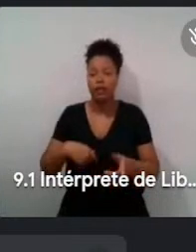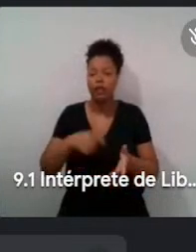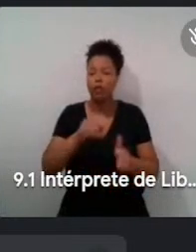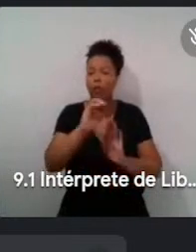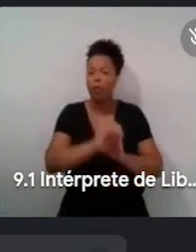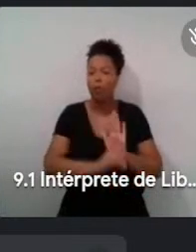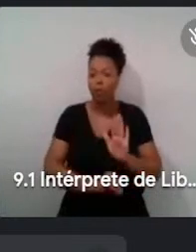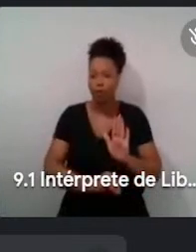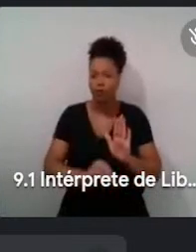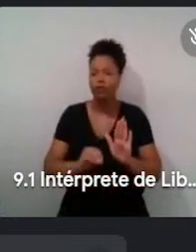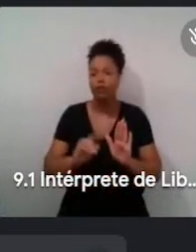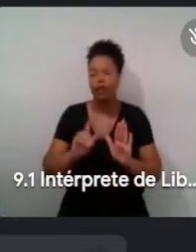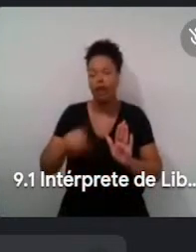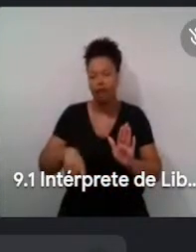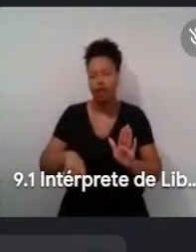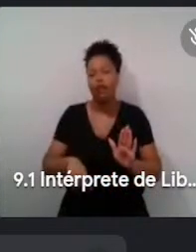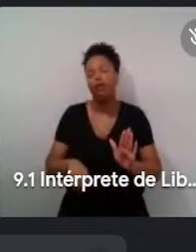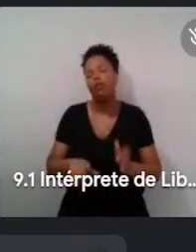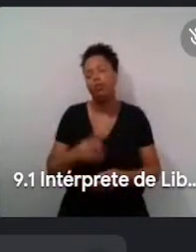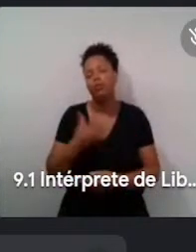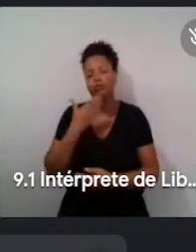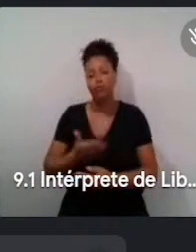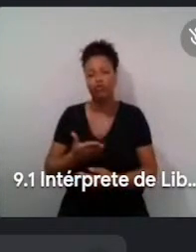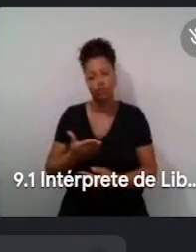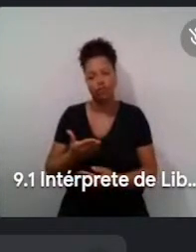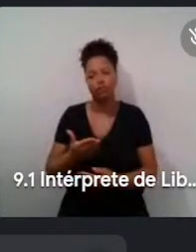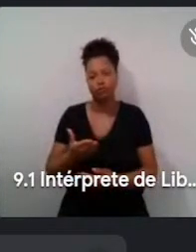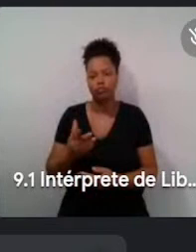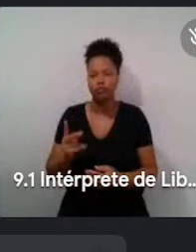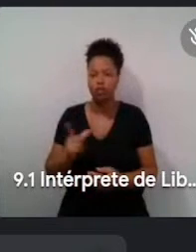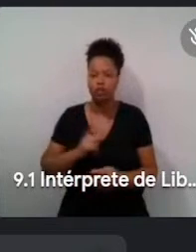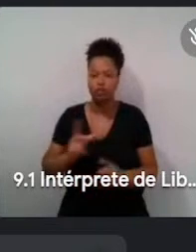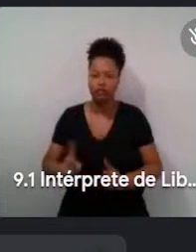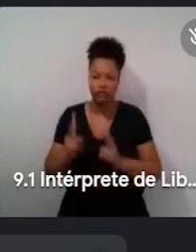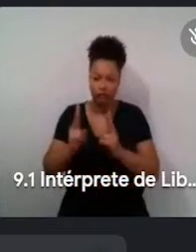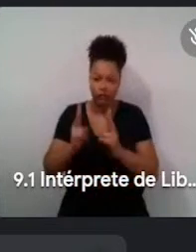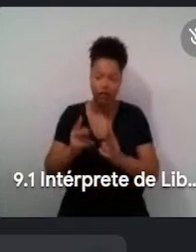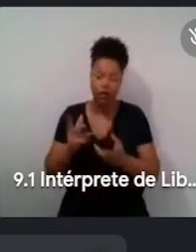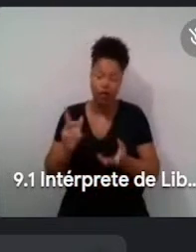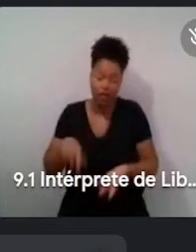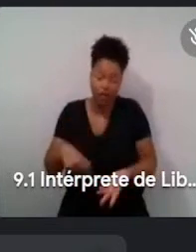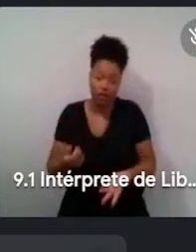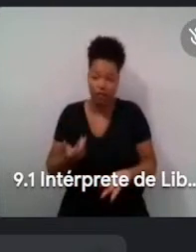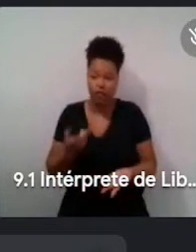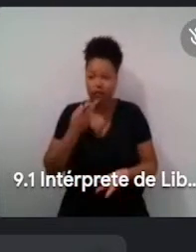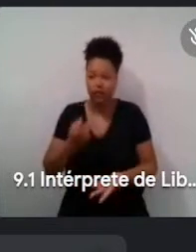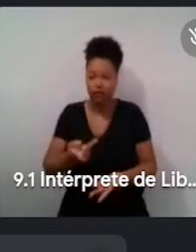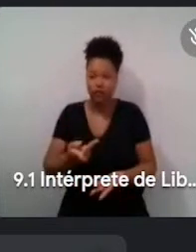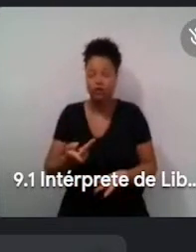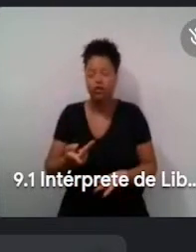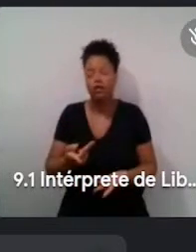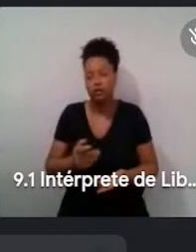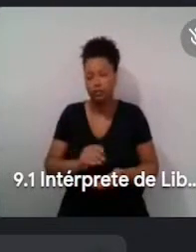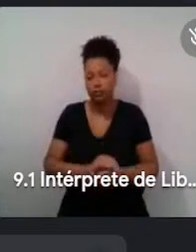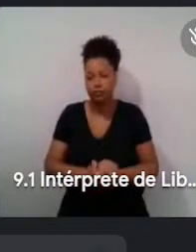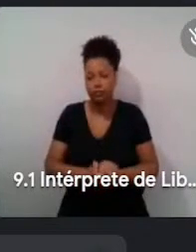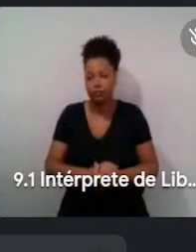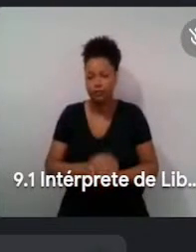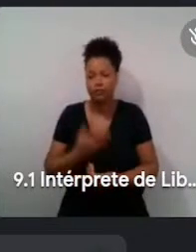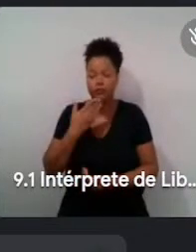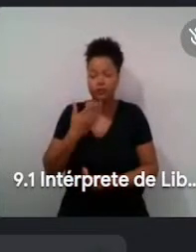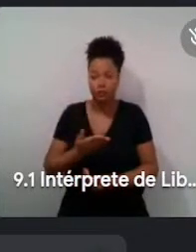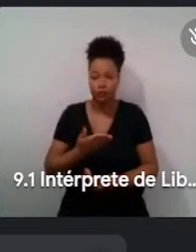é falta de citação válida. Então, é isso que eu tenho para dizer. e para falar que pedir